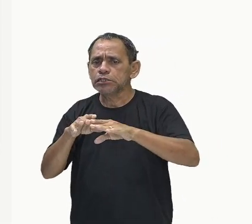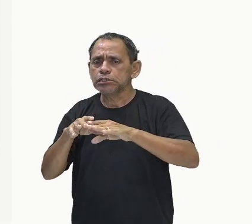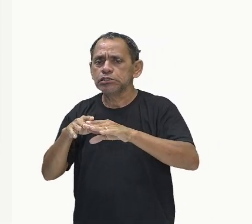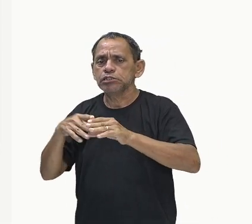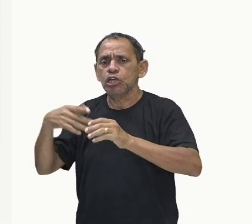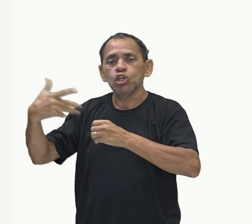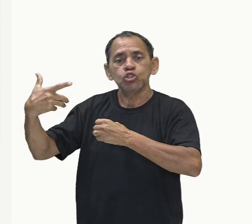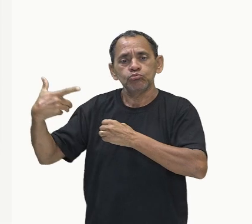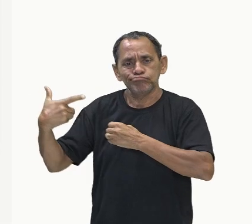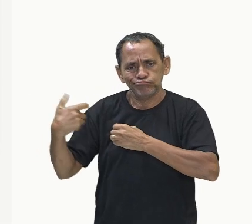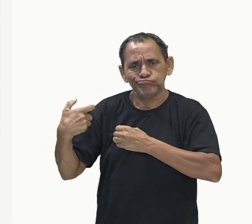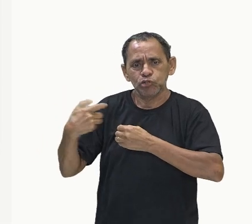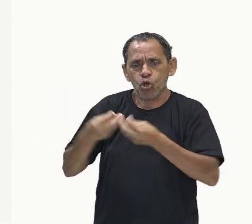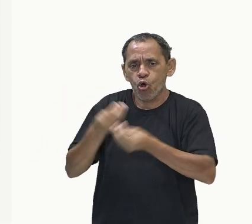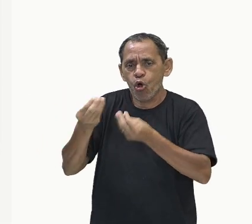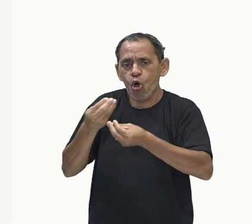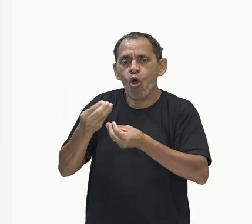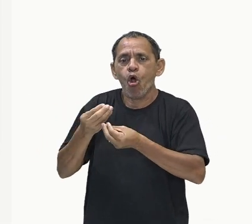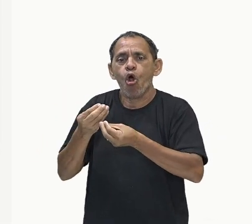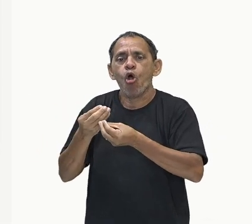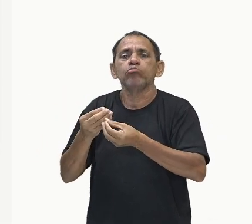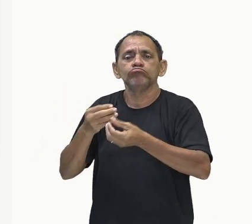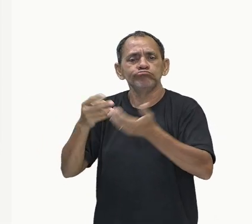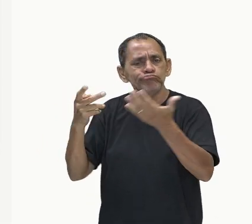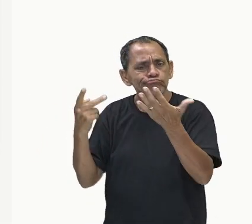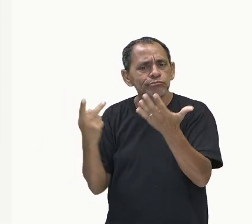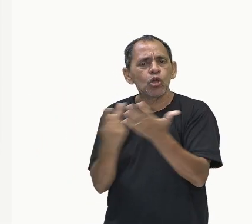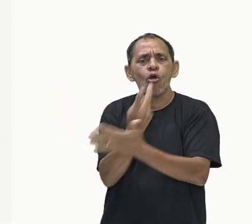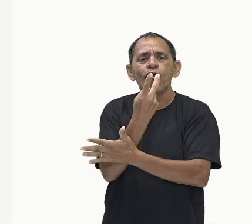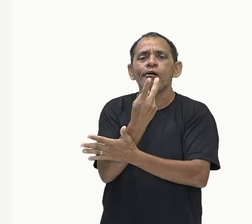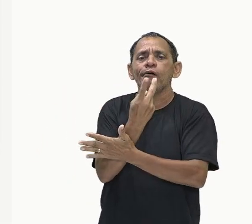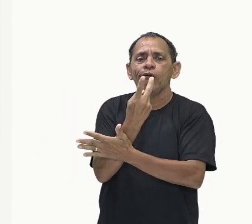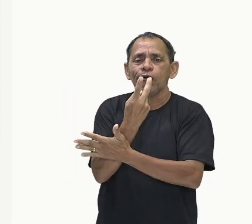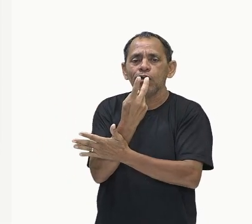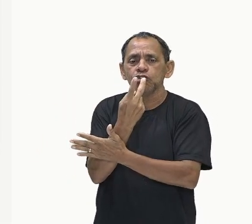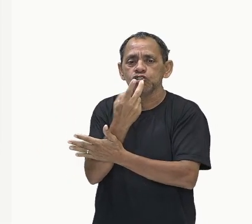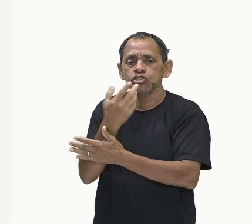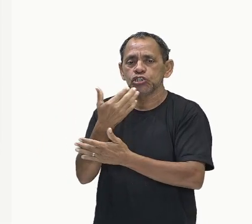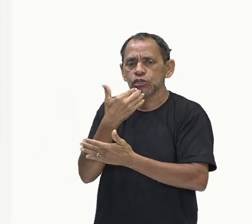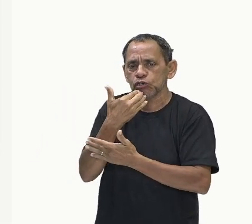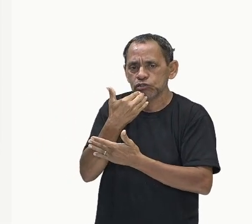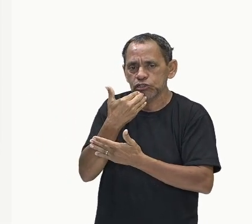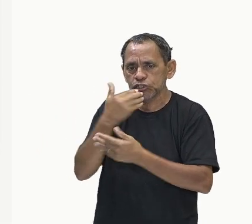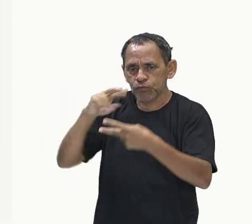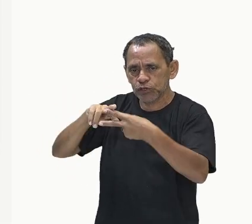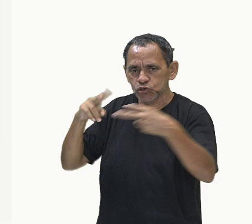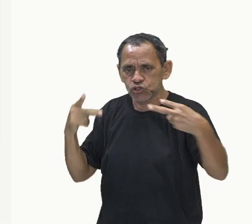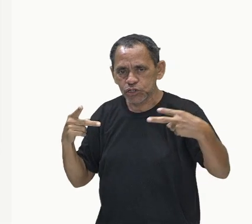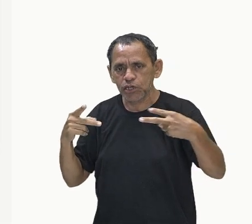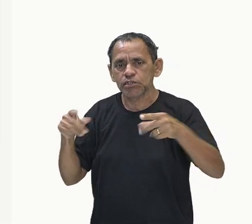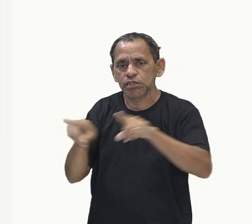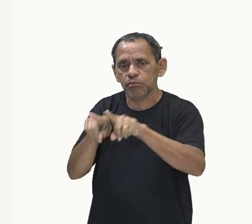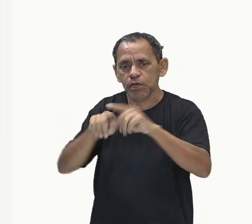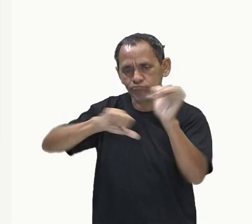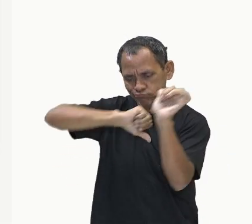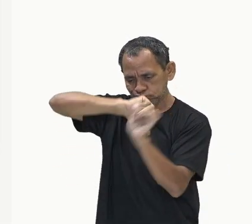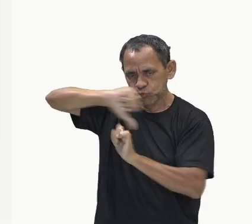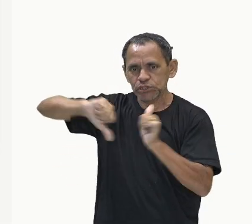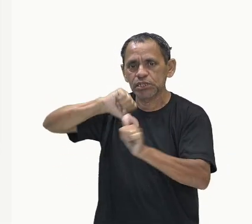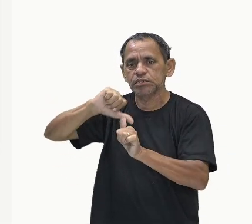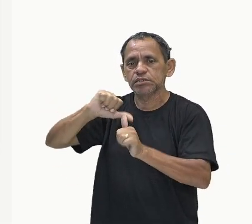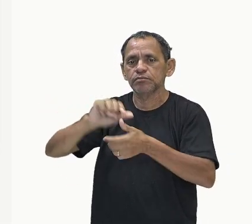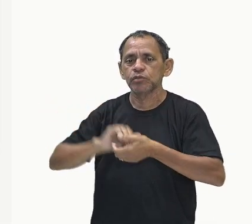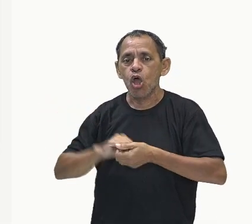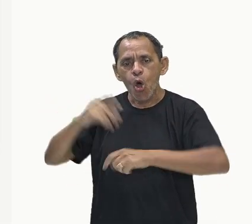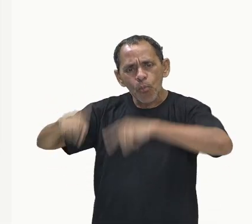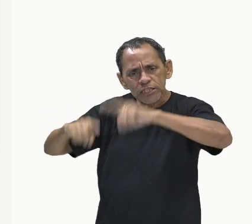corrigir o defeito genético. Então, ela é muito simples, in vivo, né? essa técnica, o nome dela. O